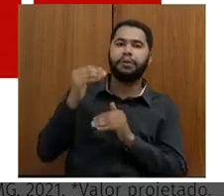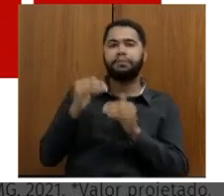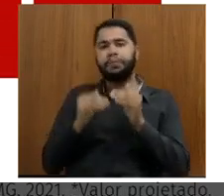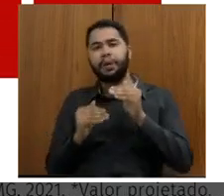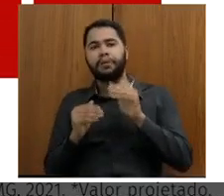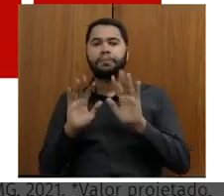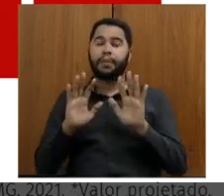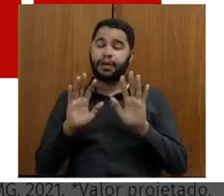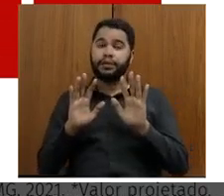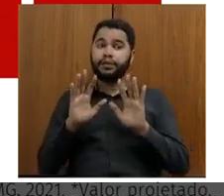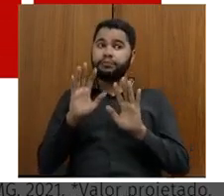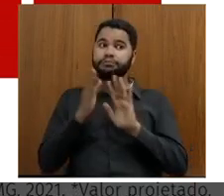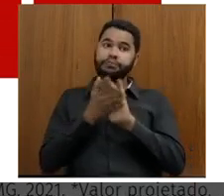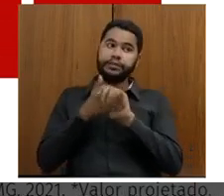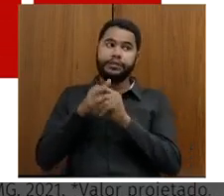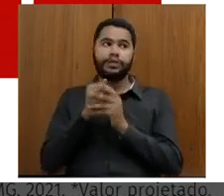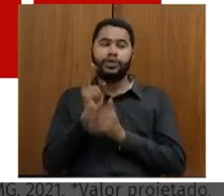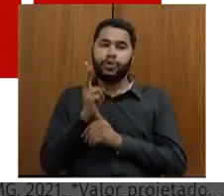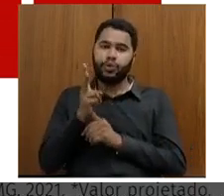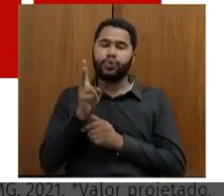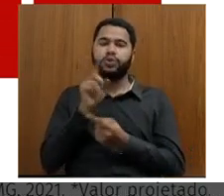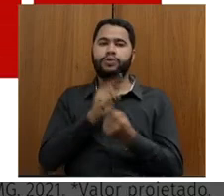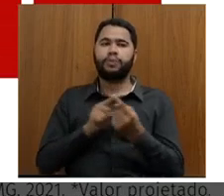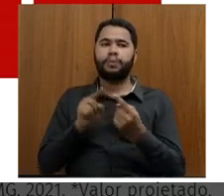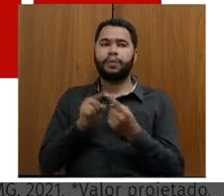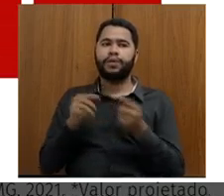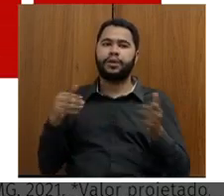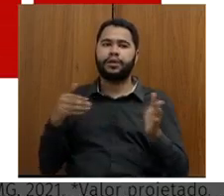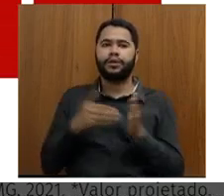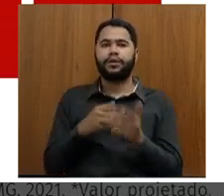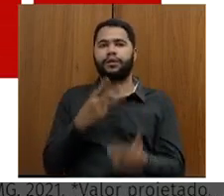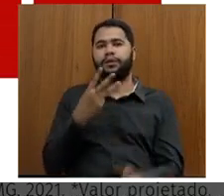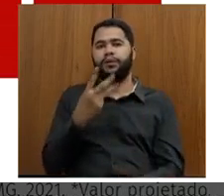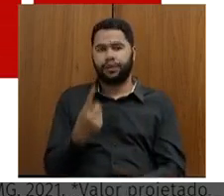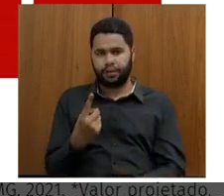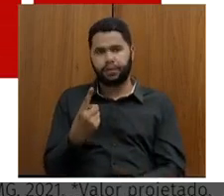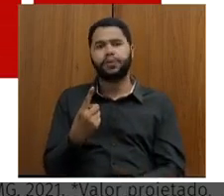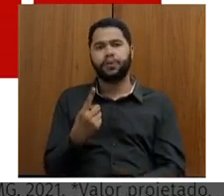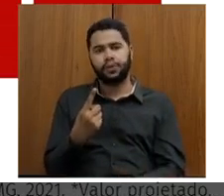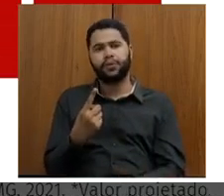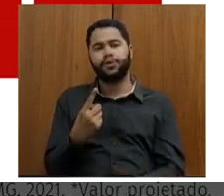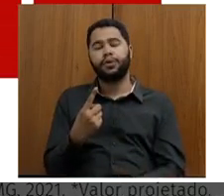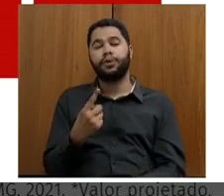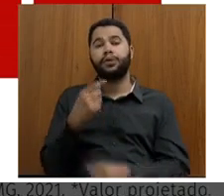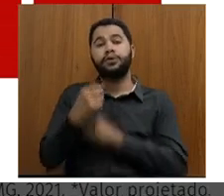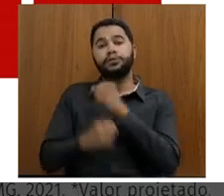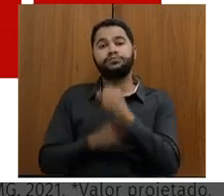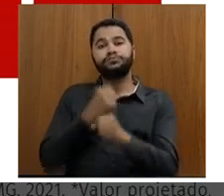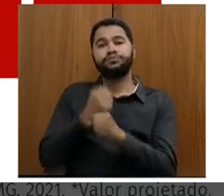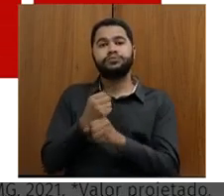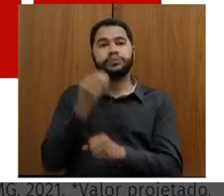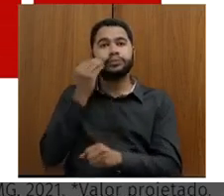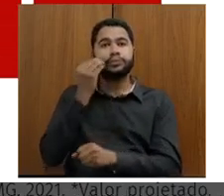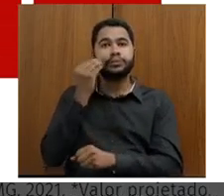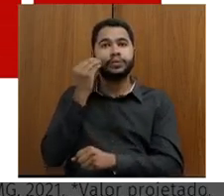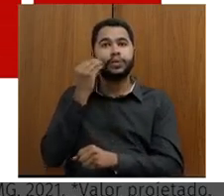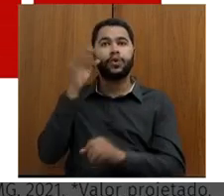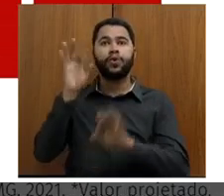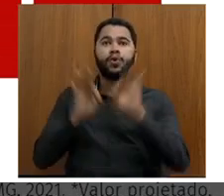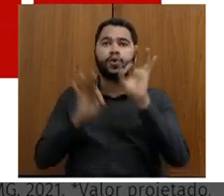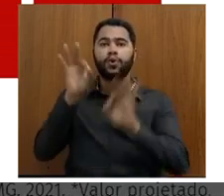a gente tá com expectativa que nós vamos manter essa meta até o e o dia 31 e no ano que vem buscar a taxa da